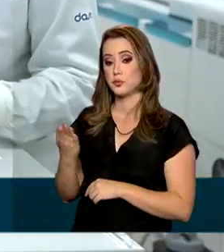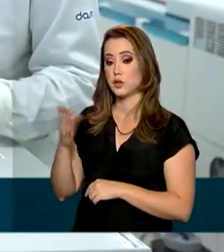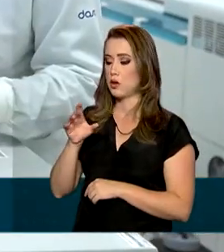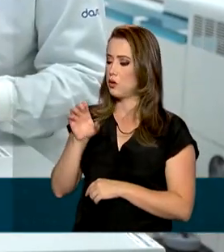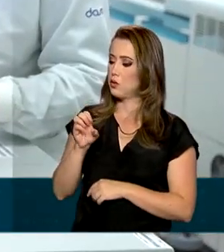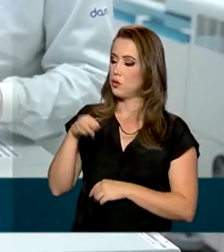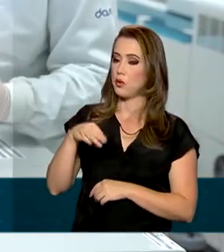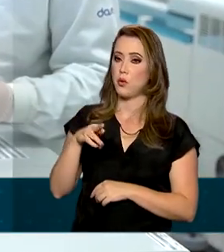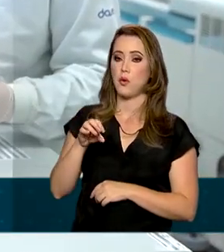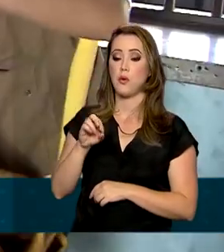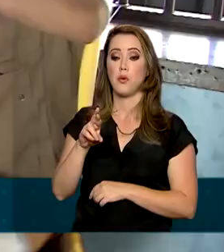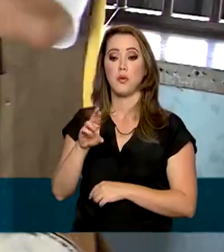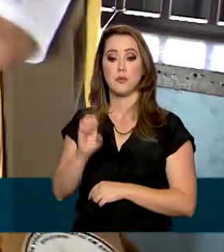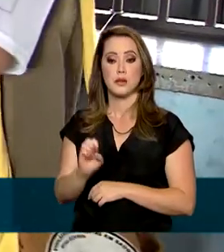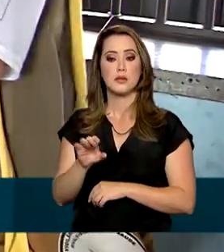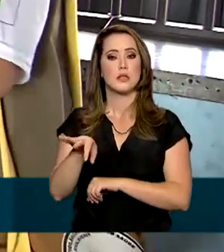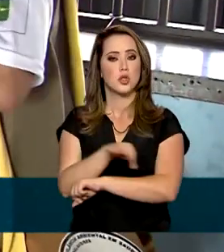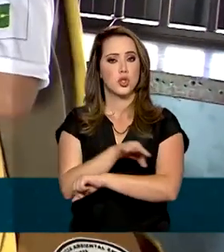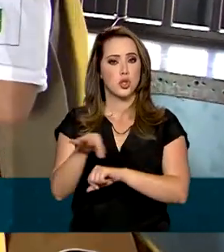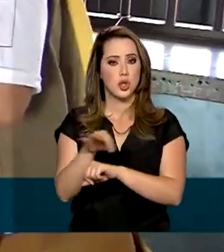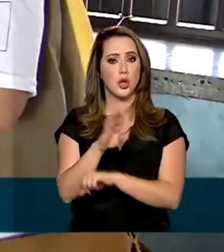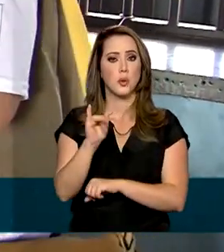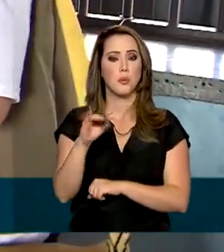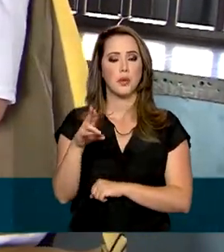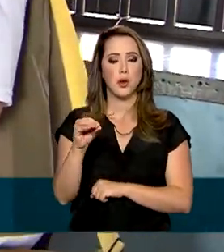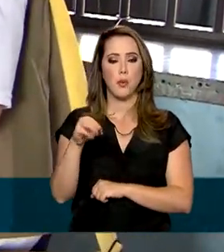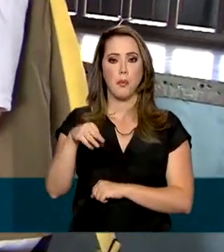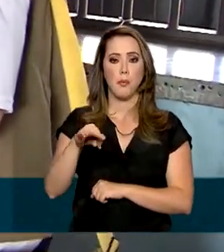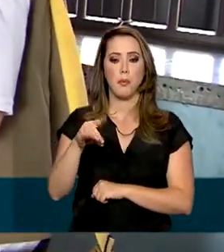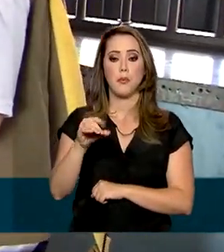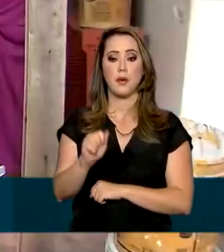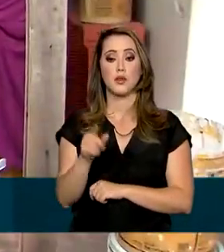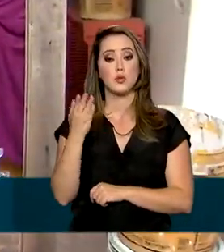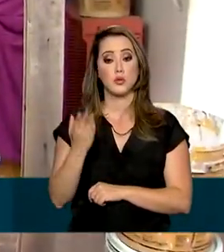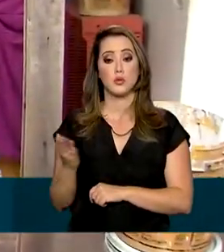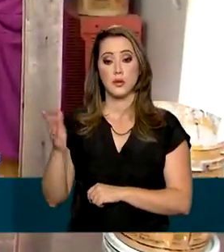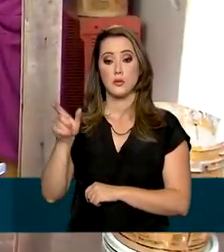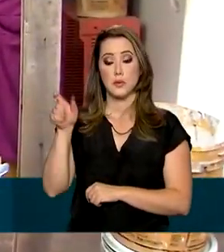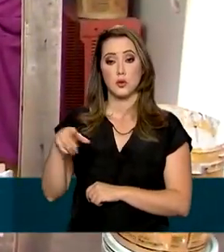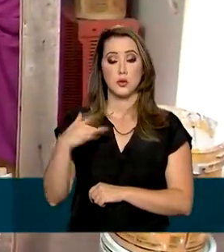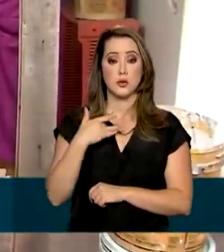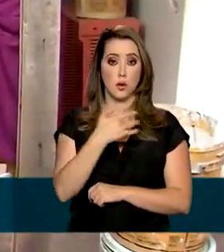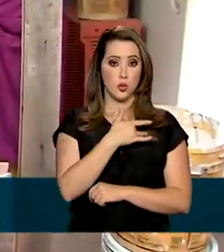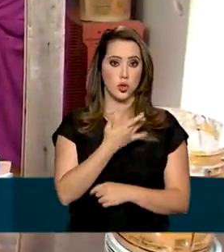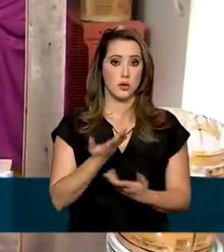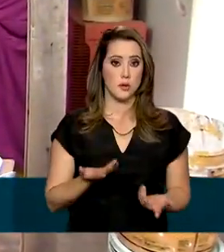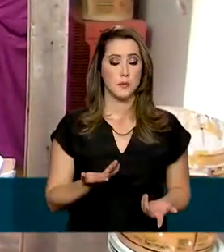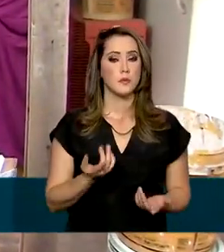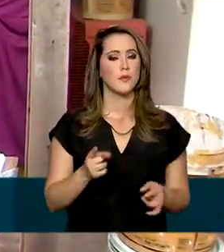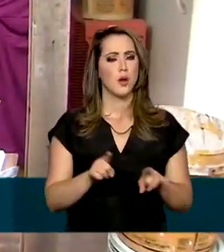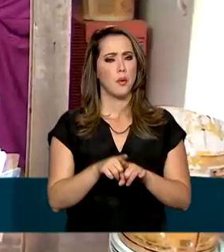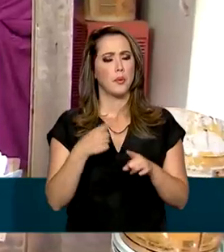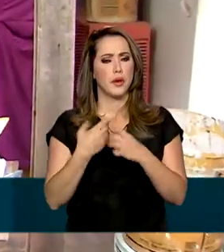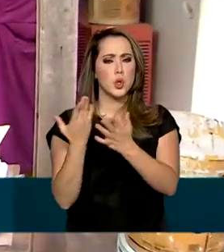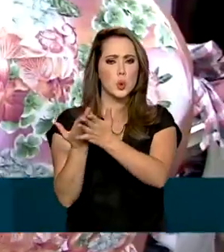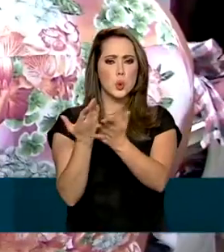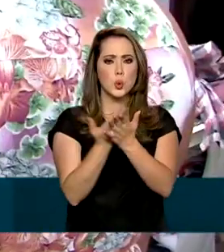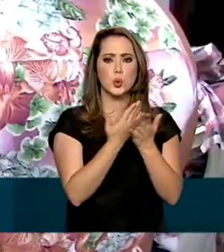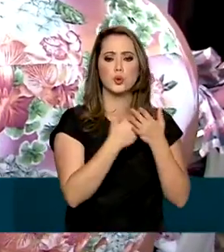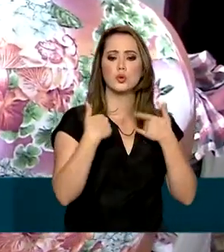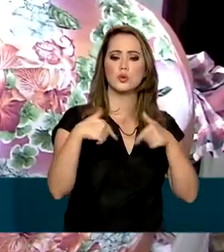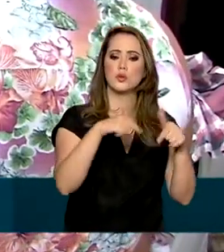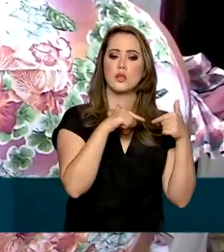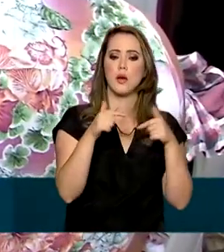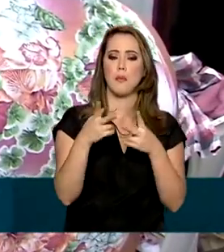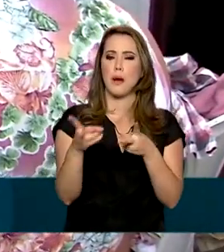e-commerce, engenheiro biomédico e técnico em agente comunitário de saúde. O reconhecimento ocorre após um estudo das atividades e